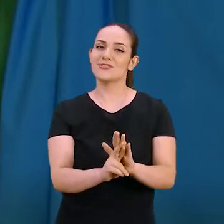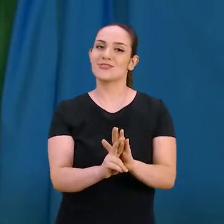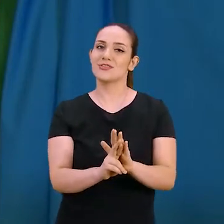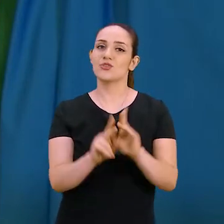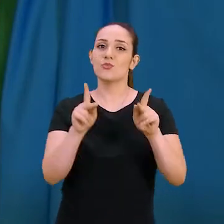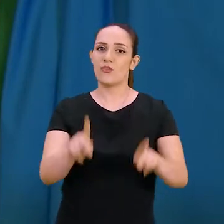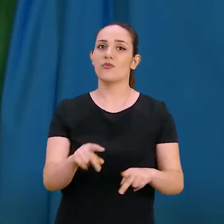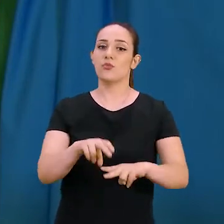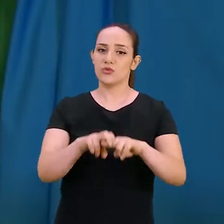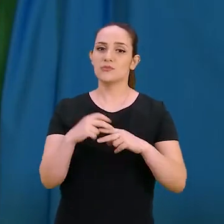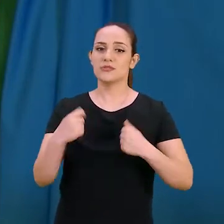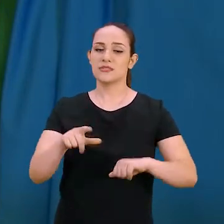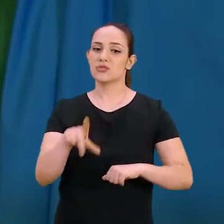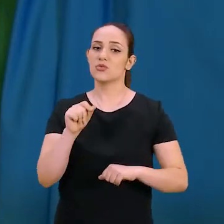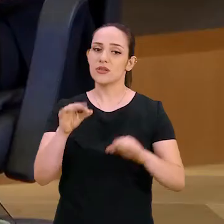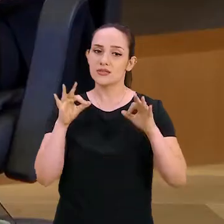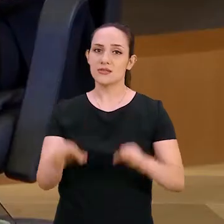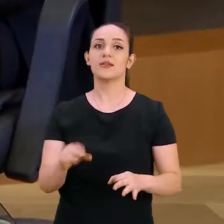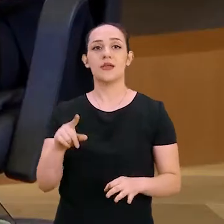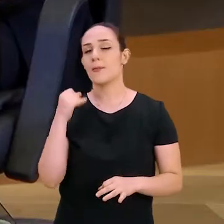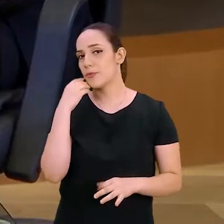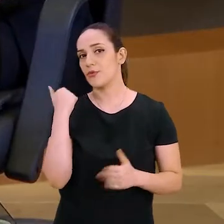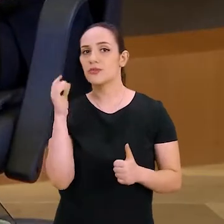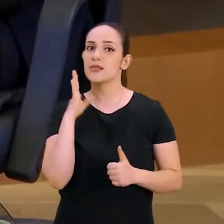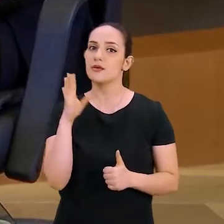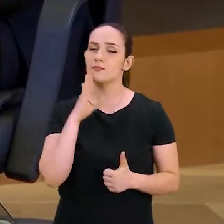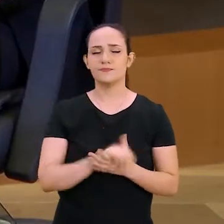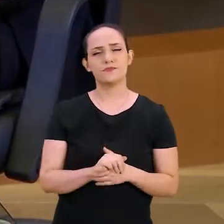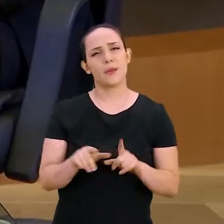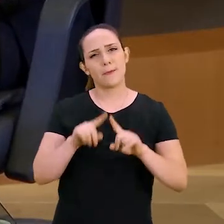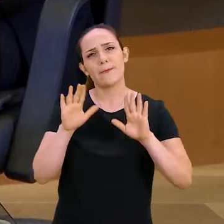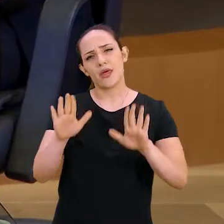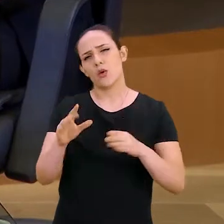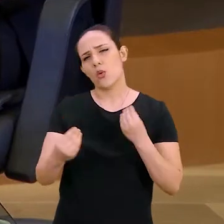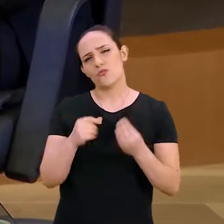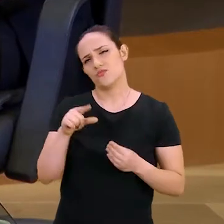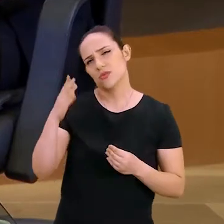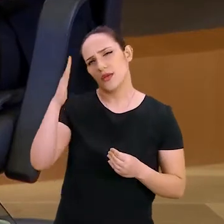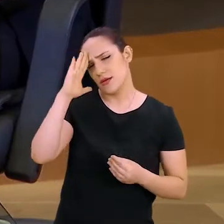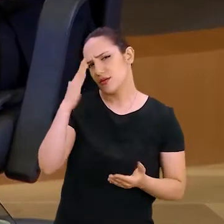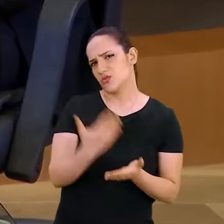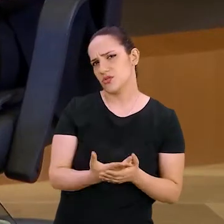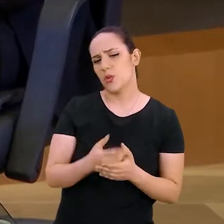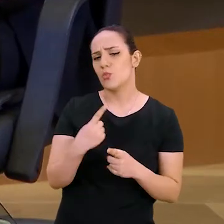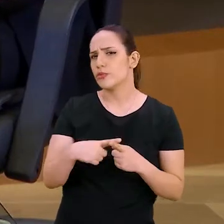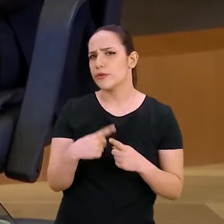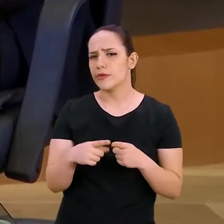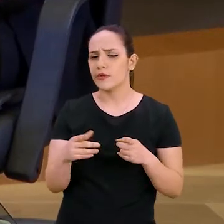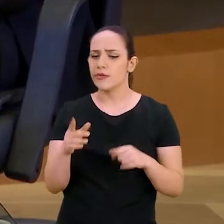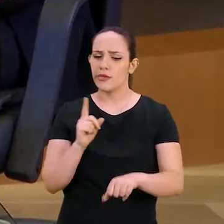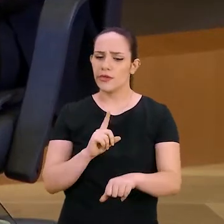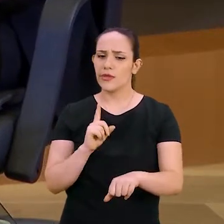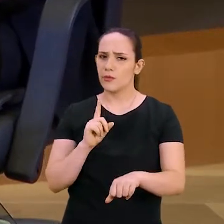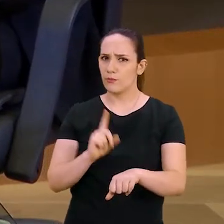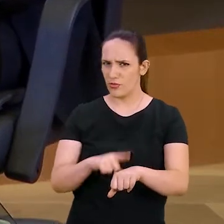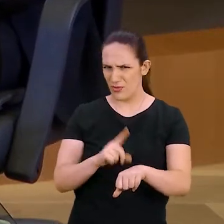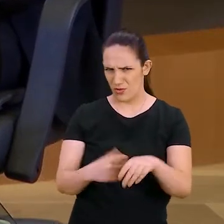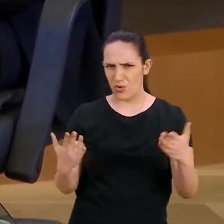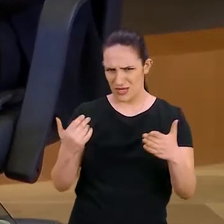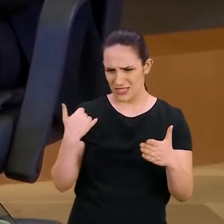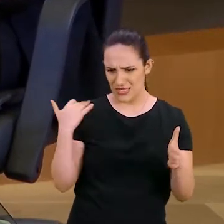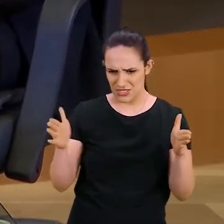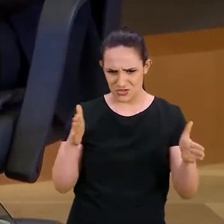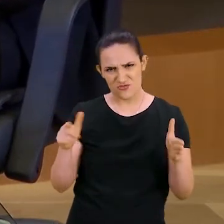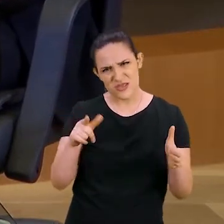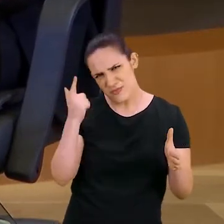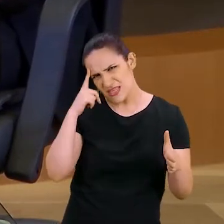te representar. Isso é muito bacana. Legal. E por que a senhora acredita que essa seja a faixa etária ideal para fazer a inserção